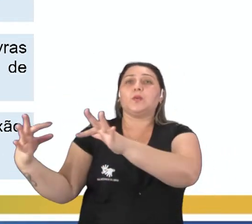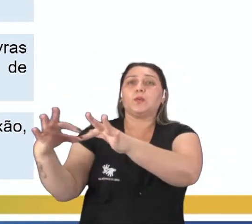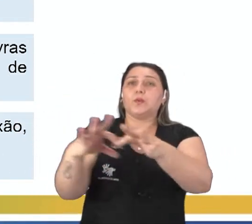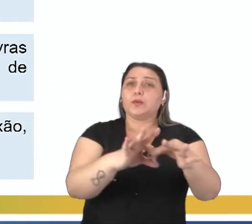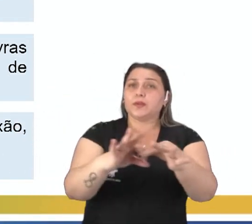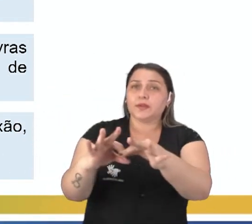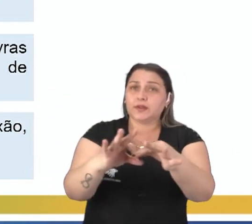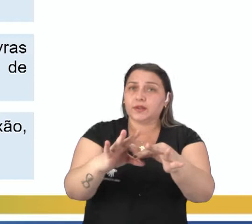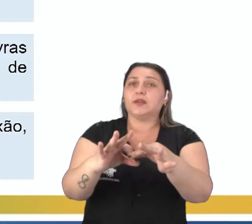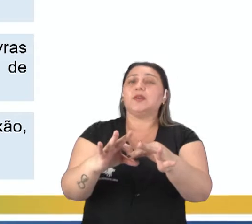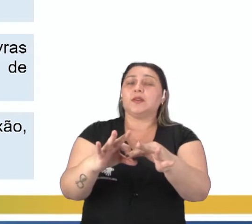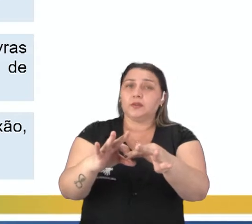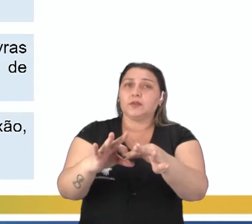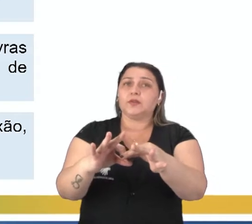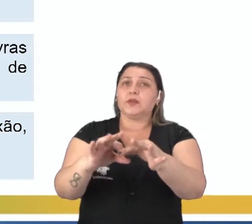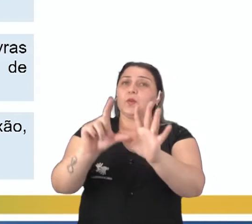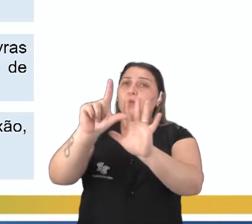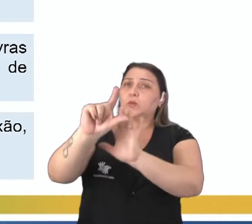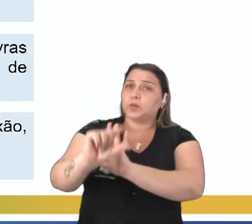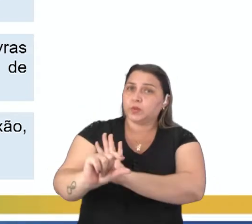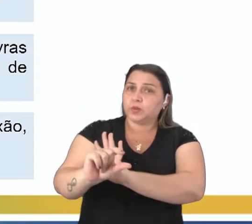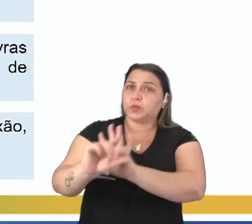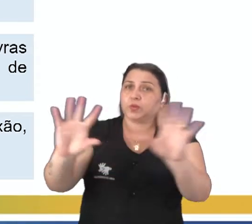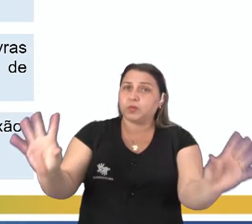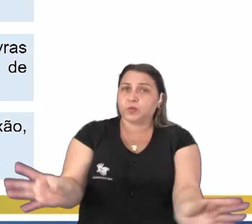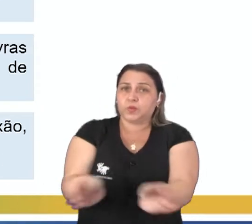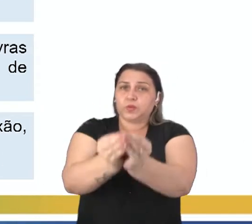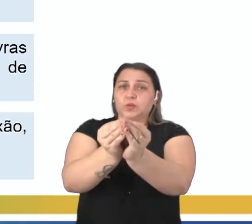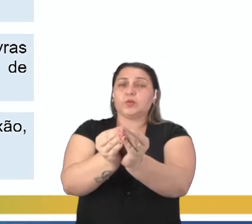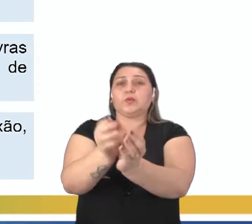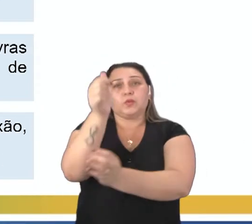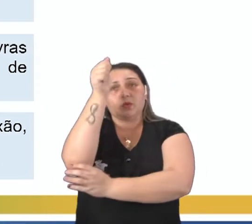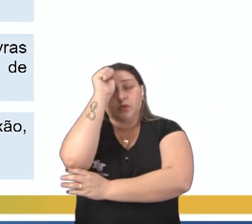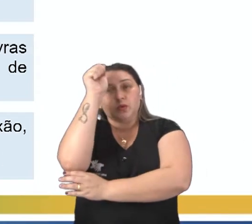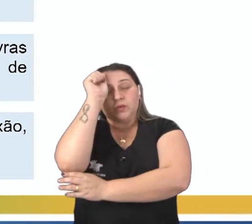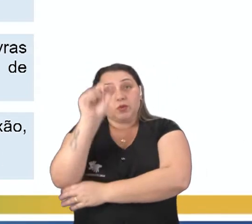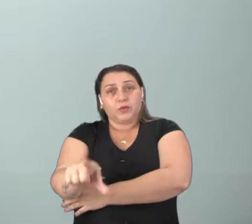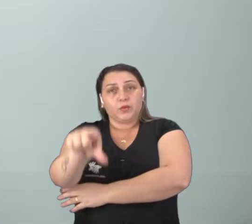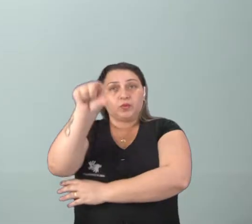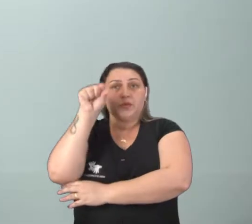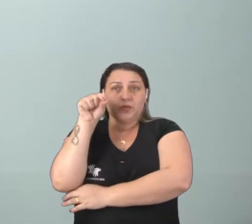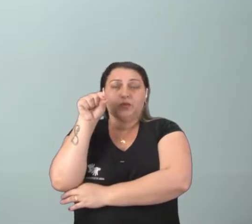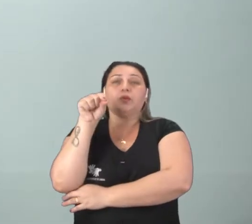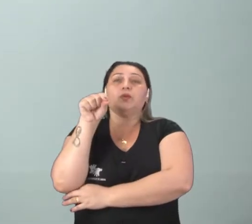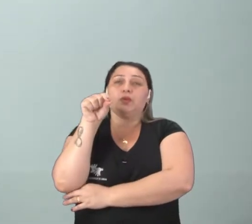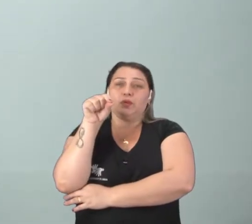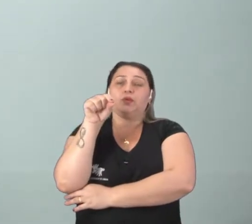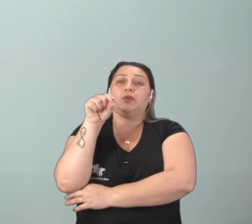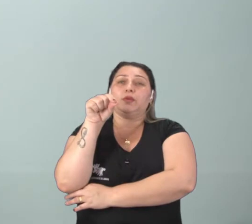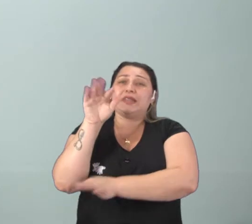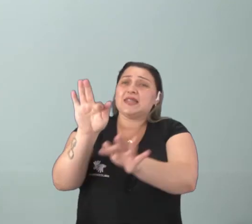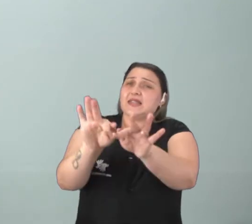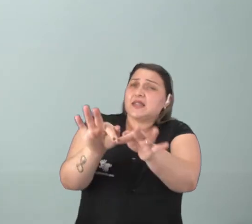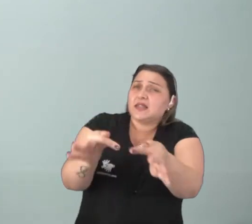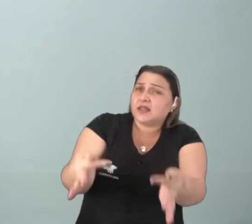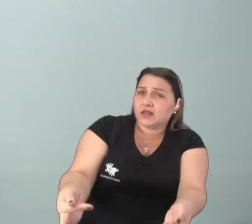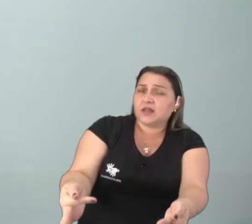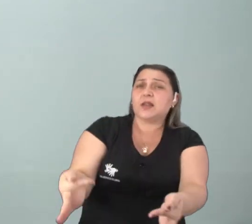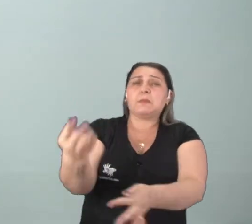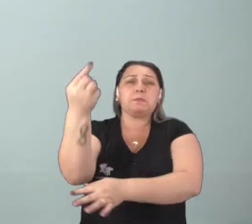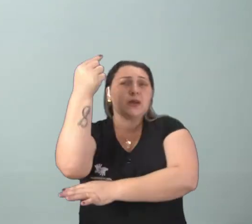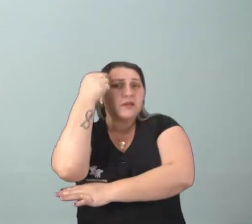texto conciso é um texto curto, resumido. Então, o autor ele escolhe de maneira